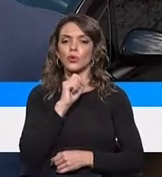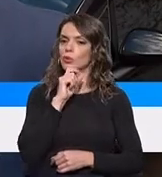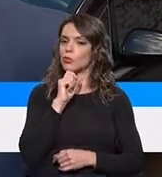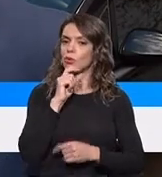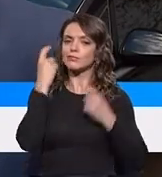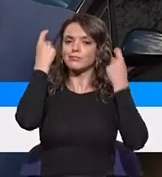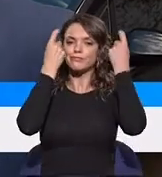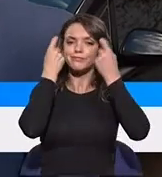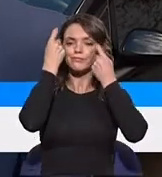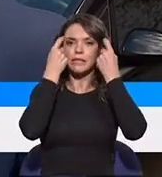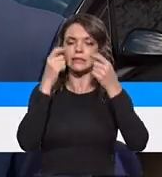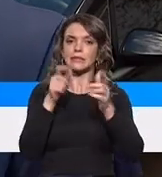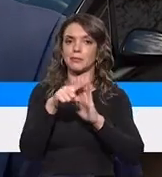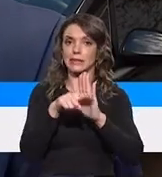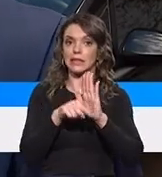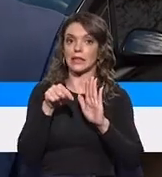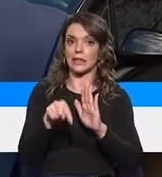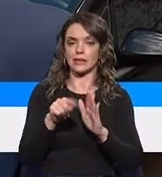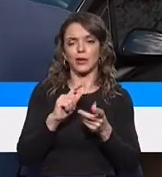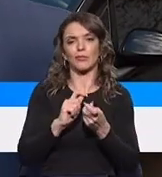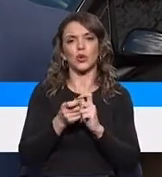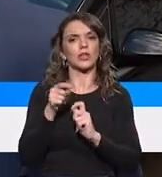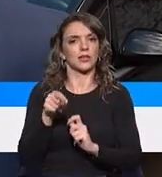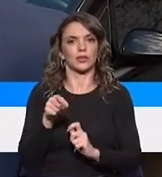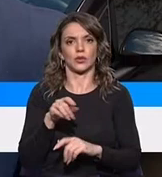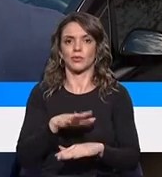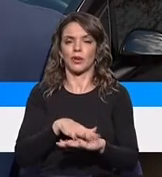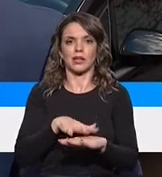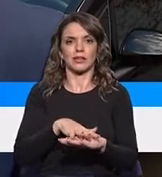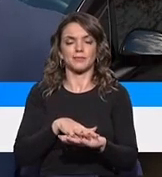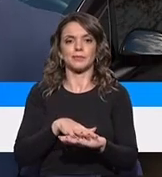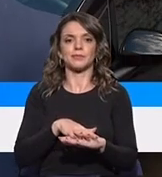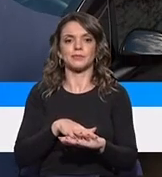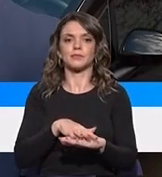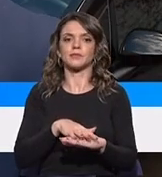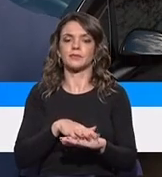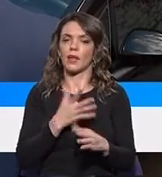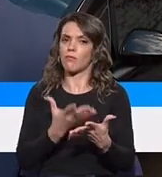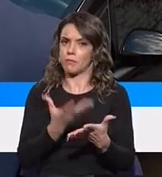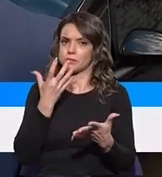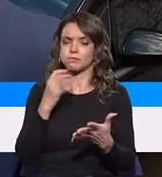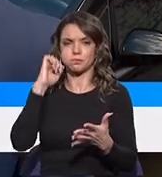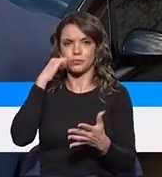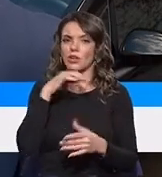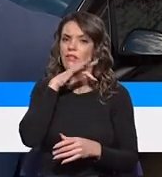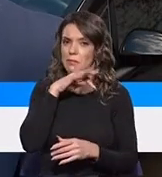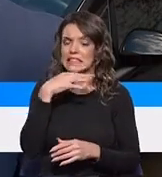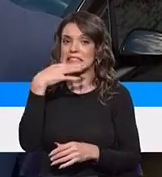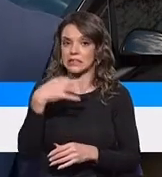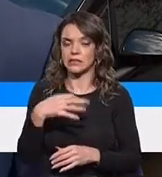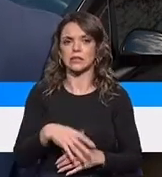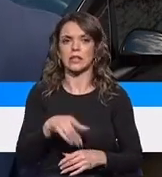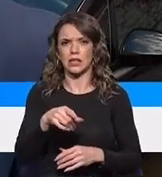estas medidas e vai alterar isto, porque isto vai mexer, o impacto é muito grande relativamente às famílias. Mas é um impacto